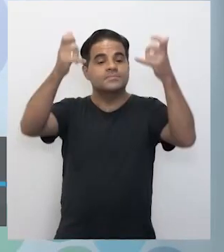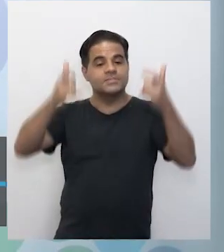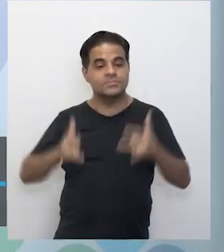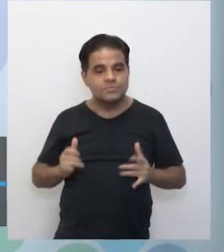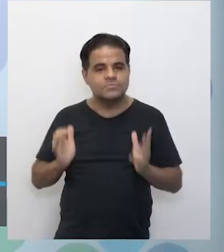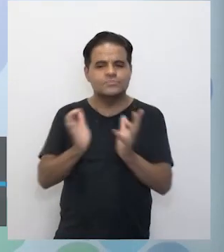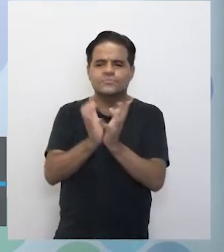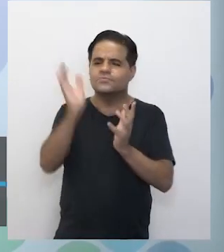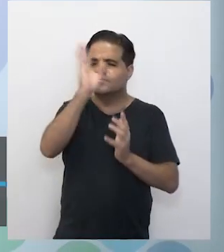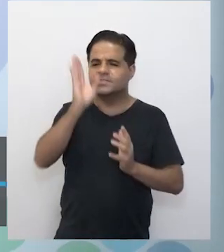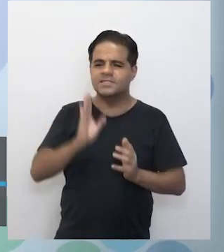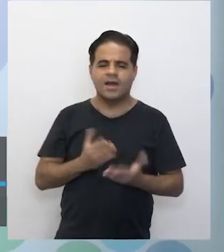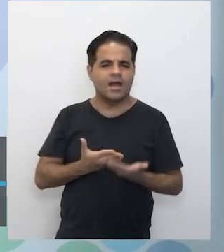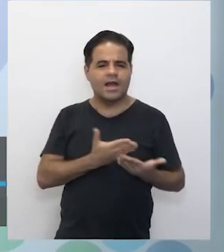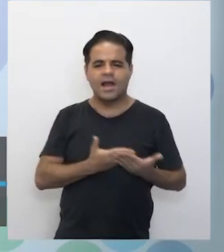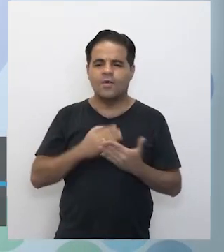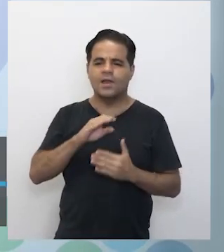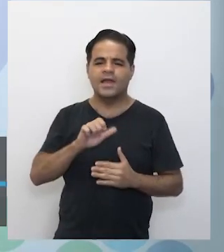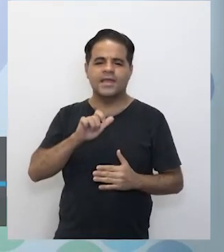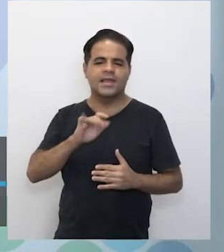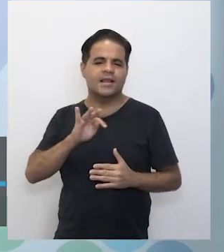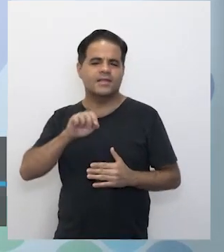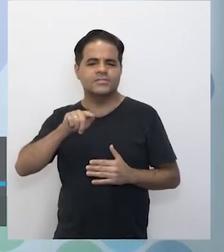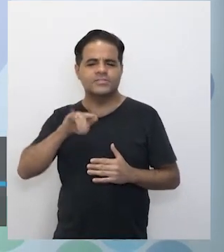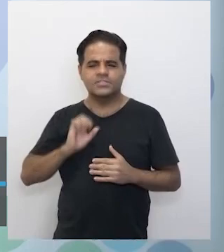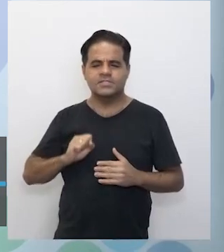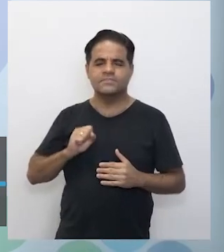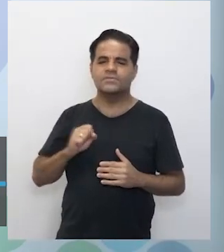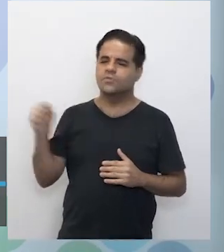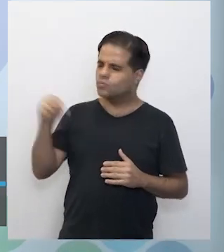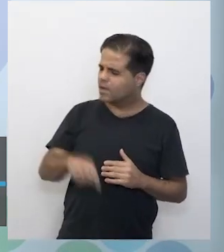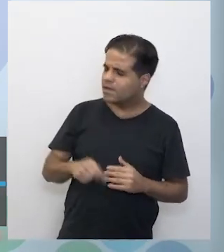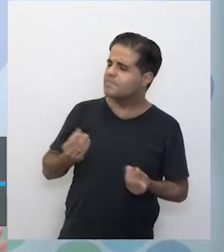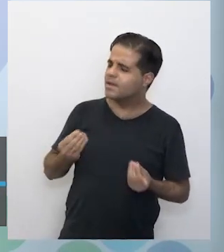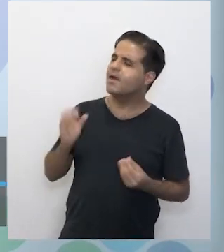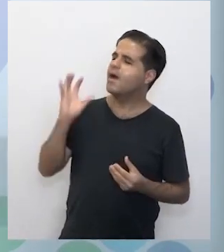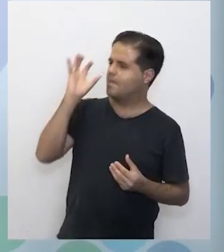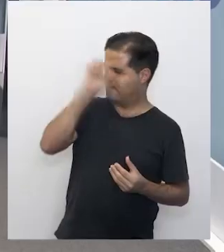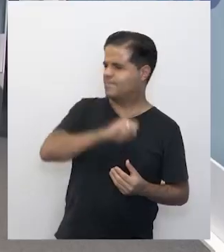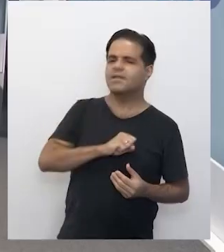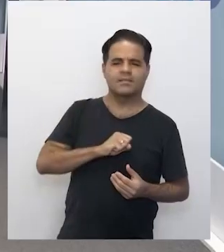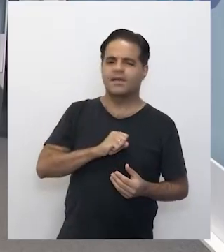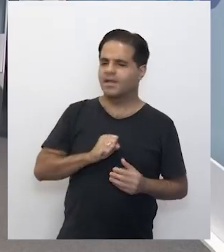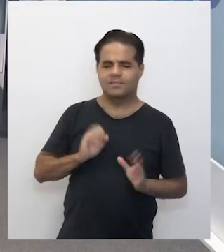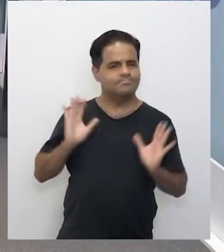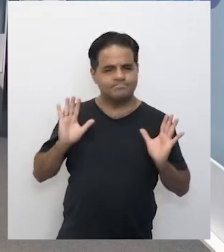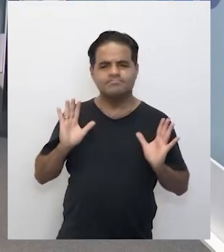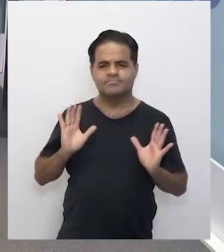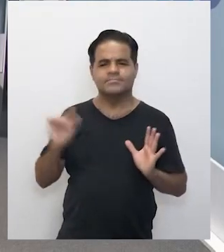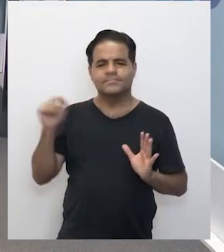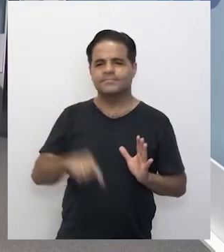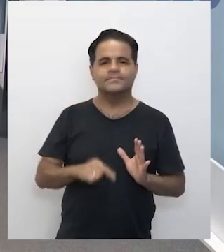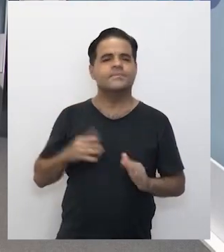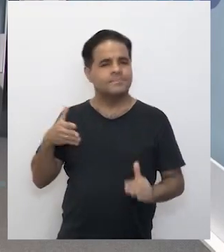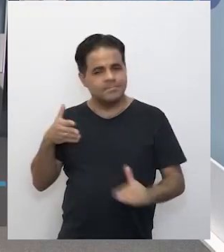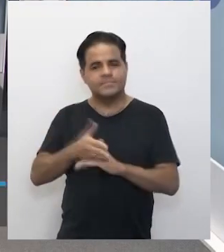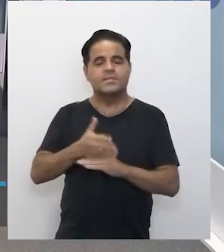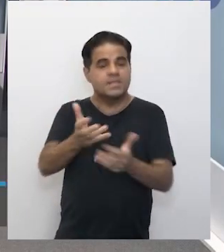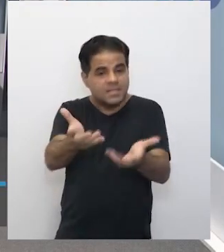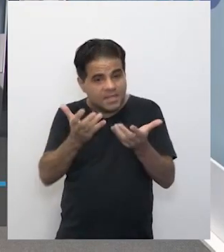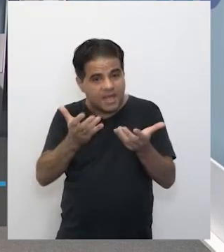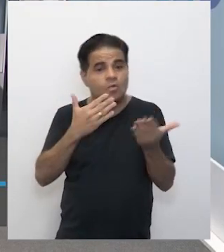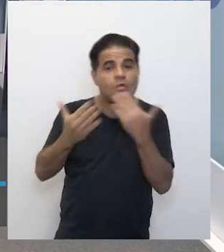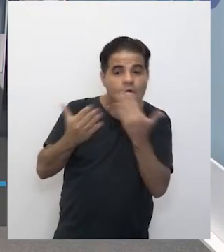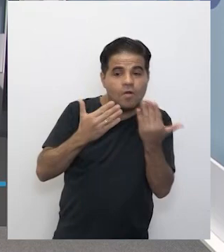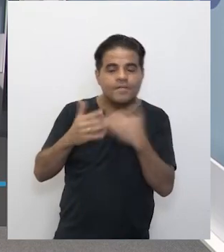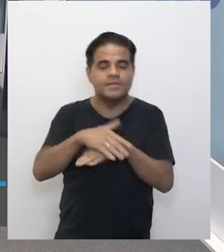brasileiro, uma aula de eletivas. Estou aqui e estou para aprender, professor. Estou para o que der e vier, estou aqui para hoje a gente participar. vai... E quero conversar com as